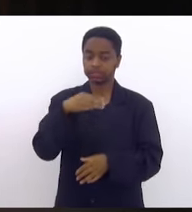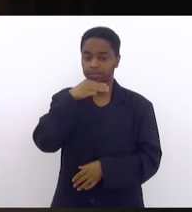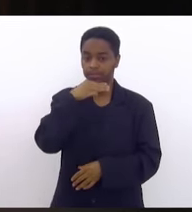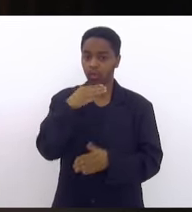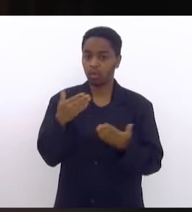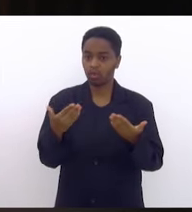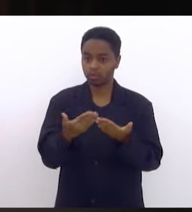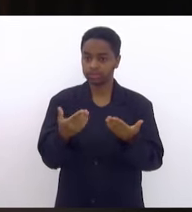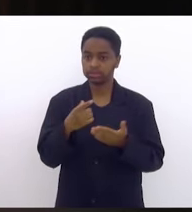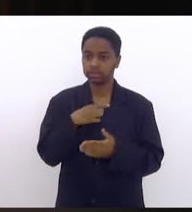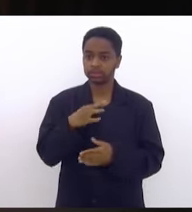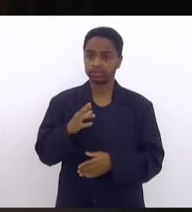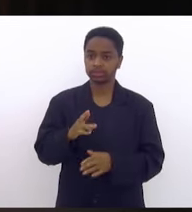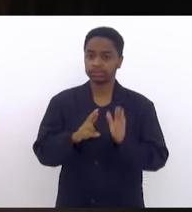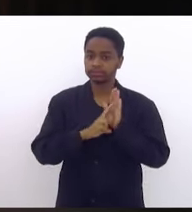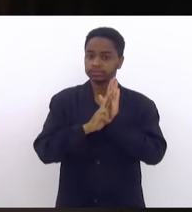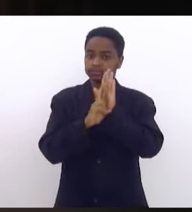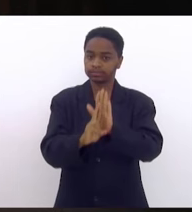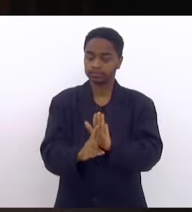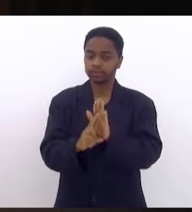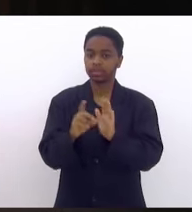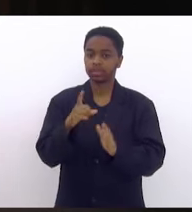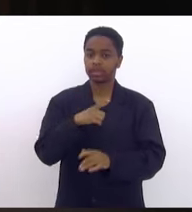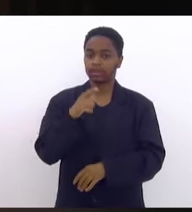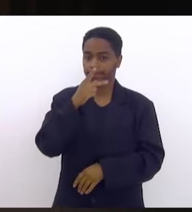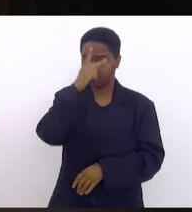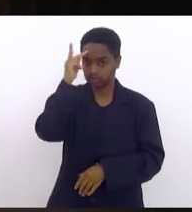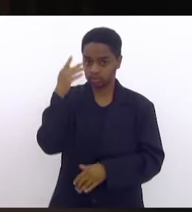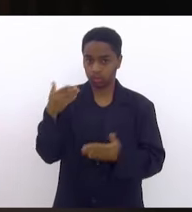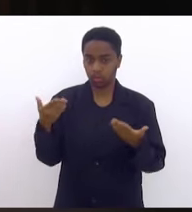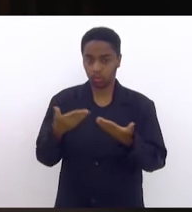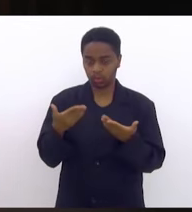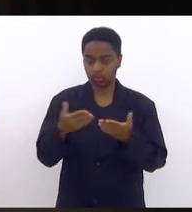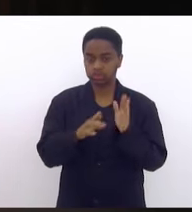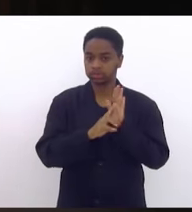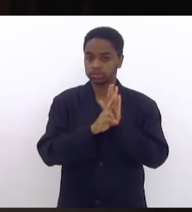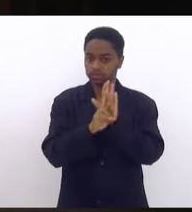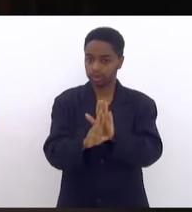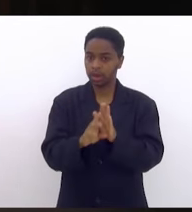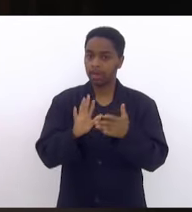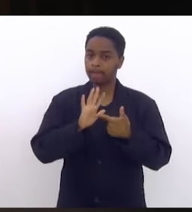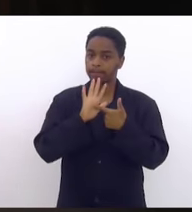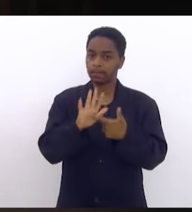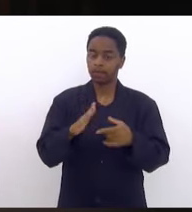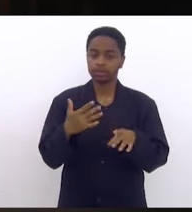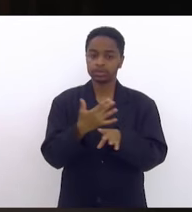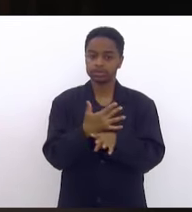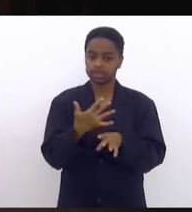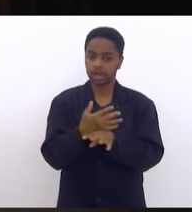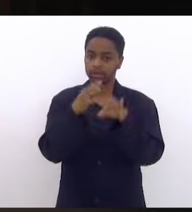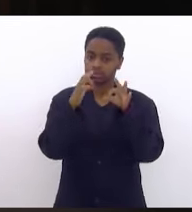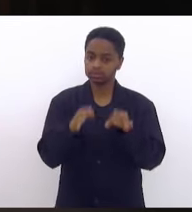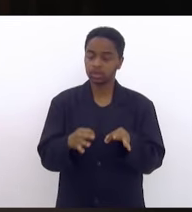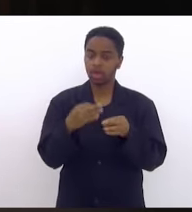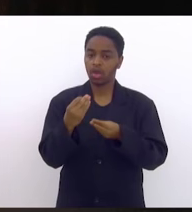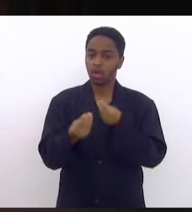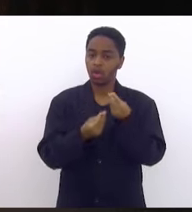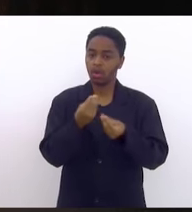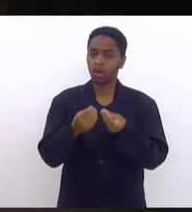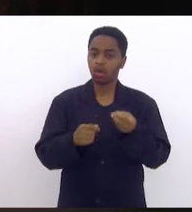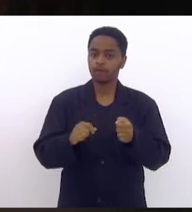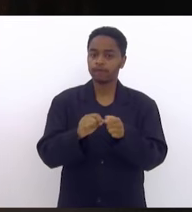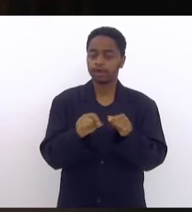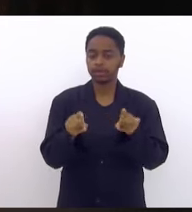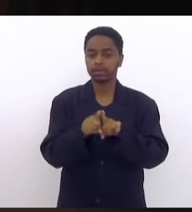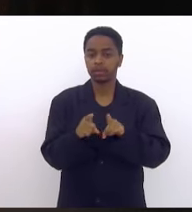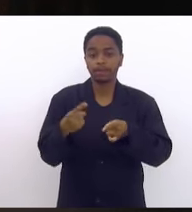uma representatividade, tem um representante hoje que mostra a cidade como é feito e por